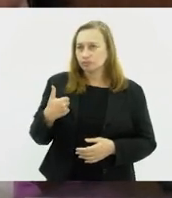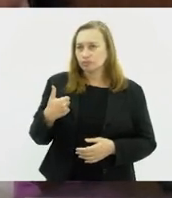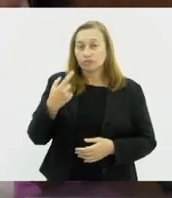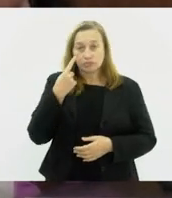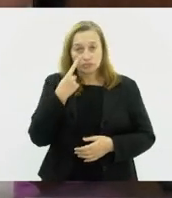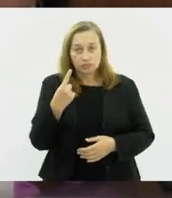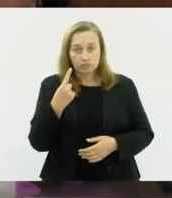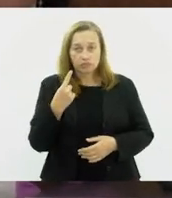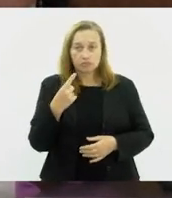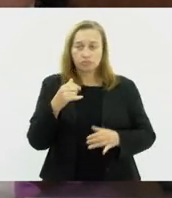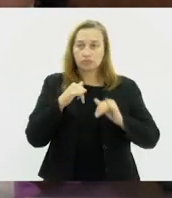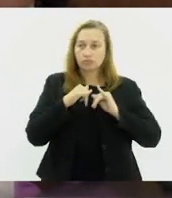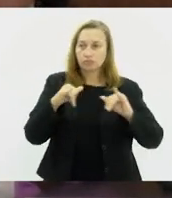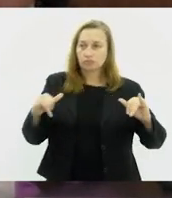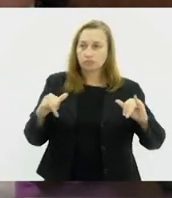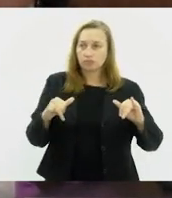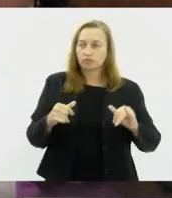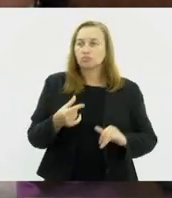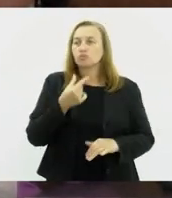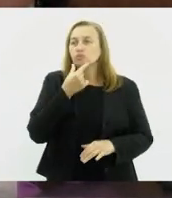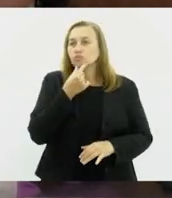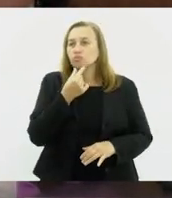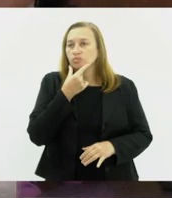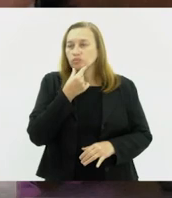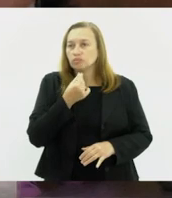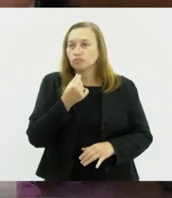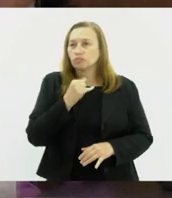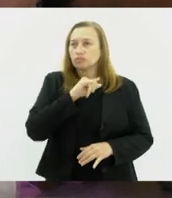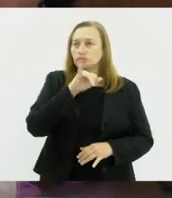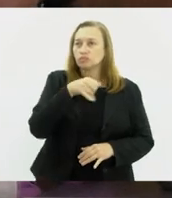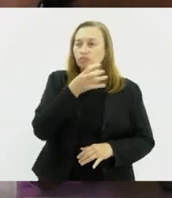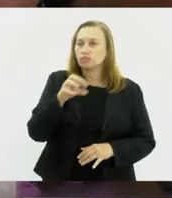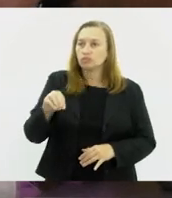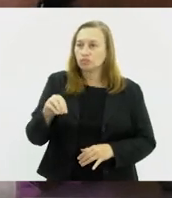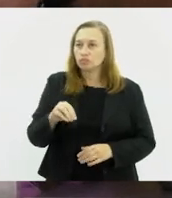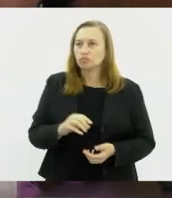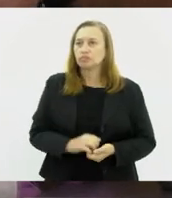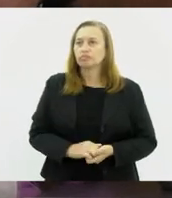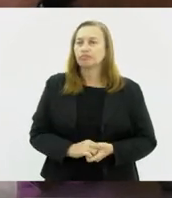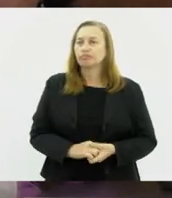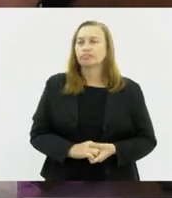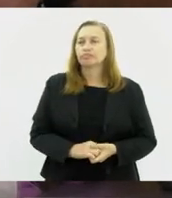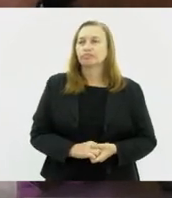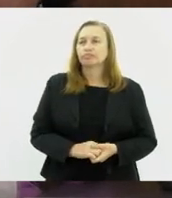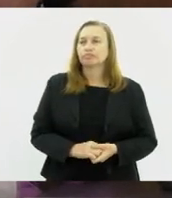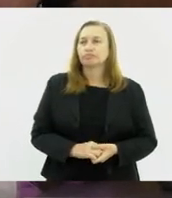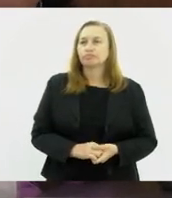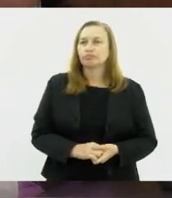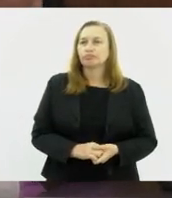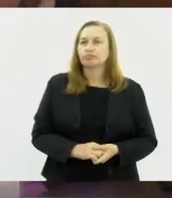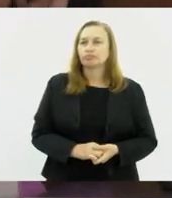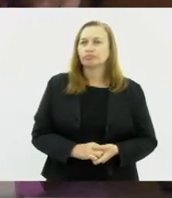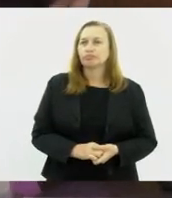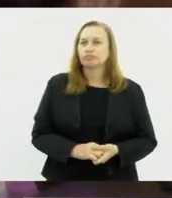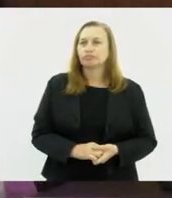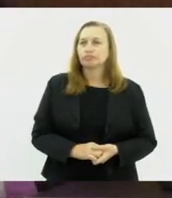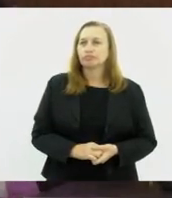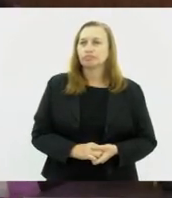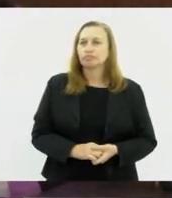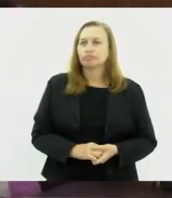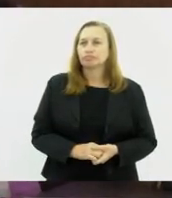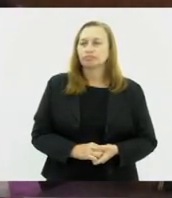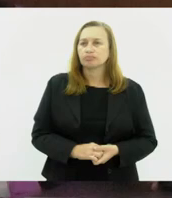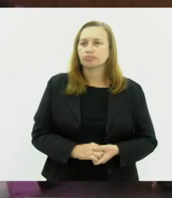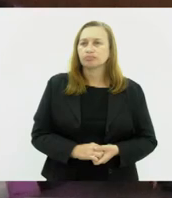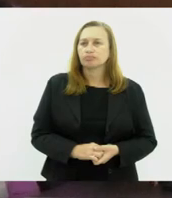uma notícia de um garoto que se chamava João Pedro e ele tinha sido